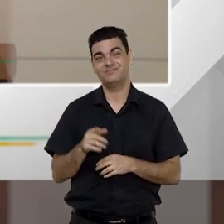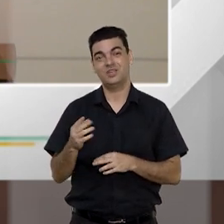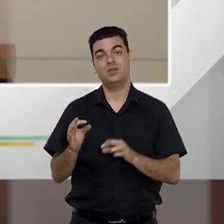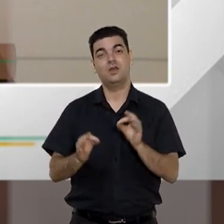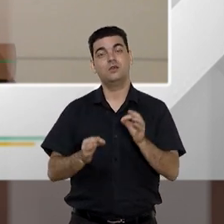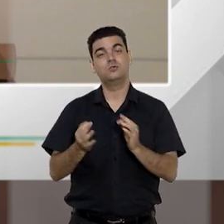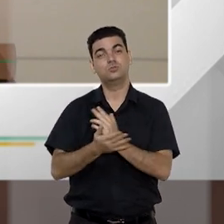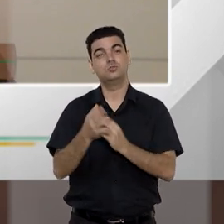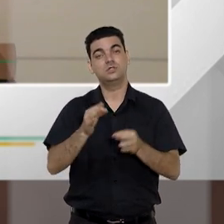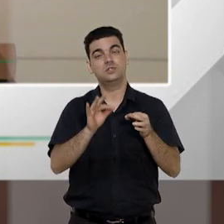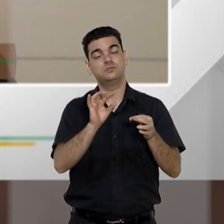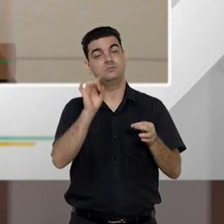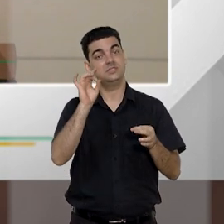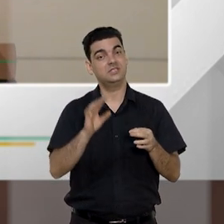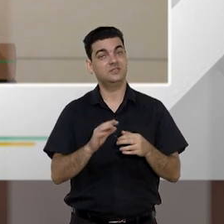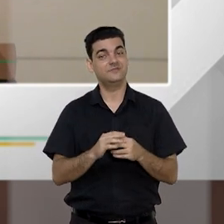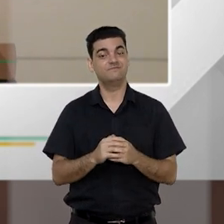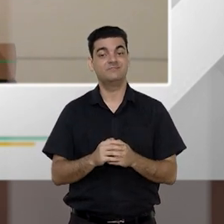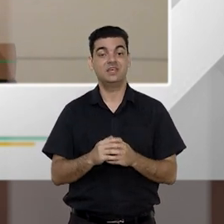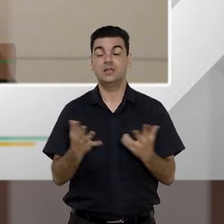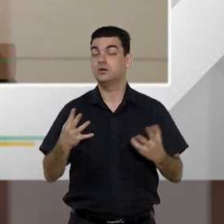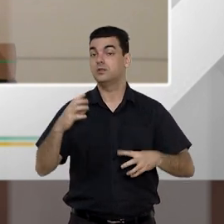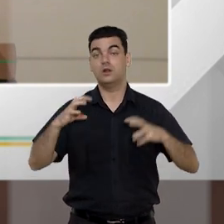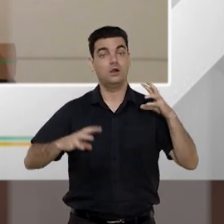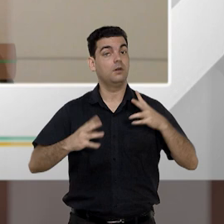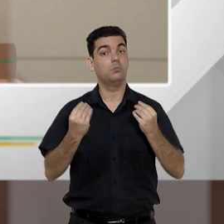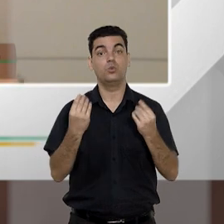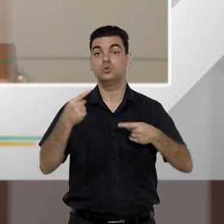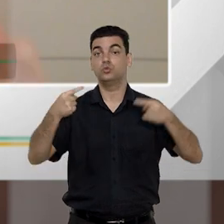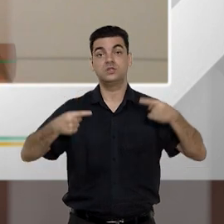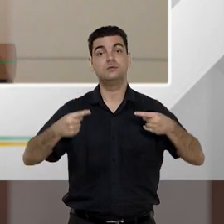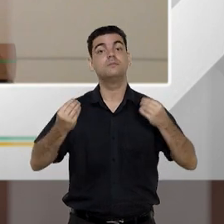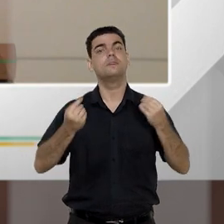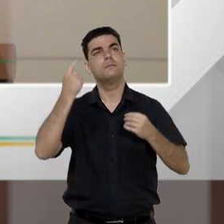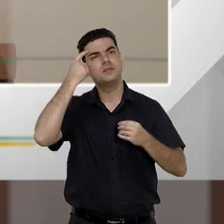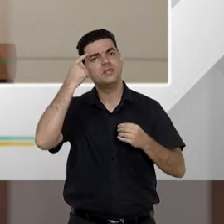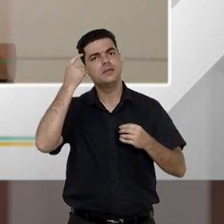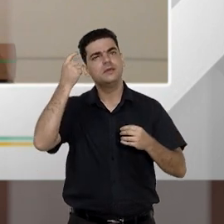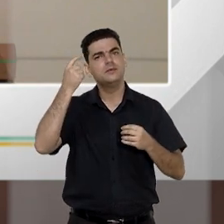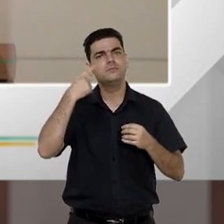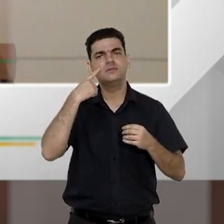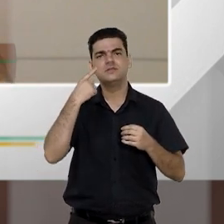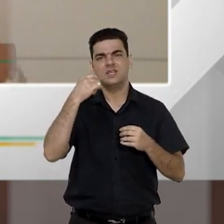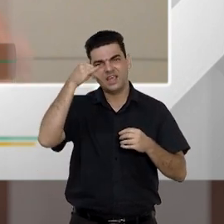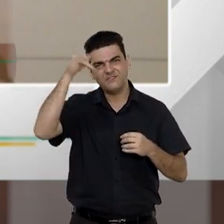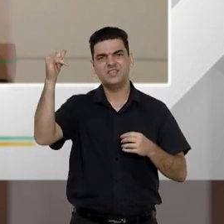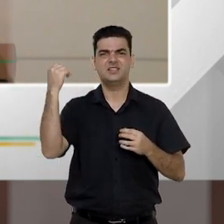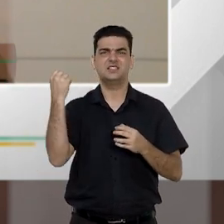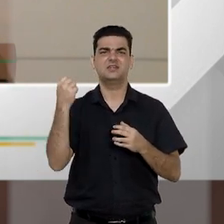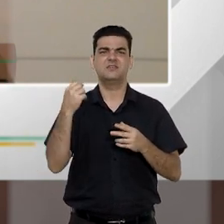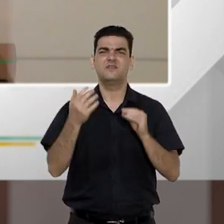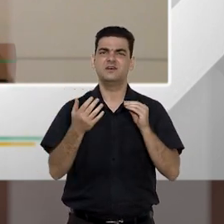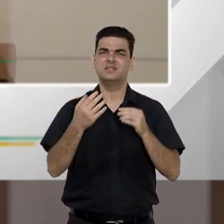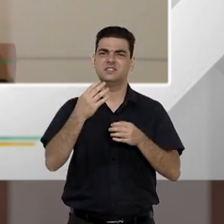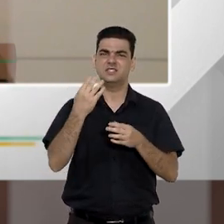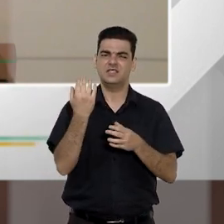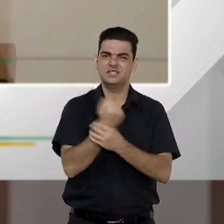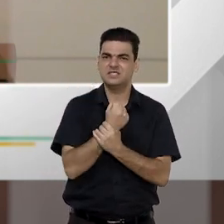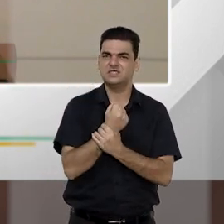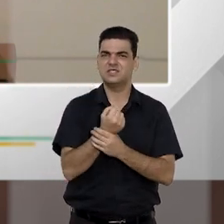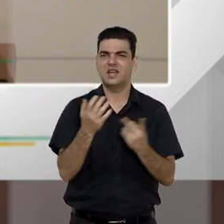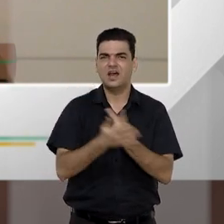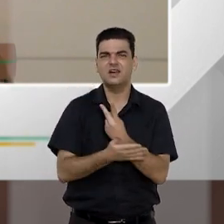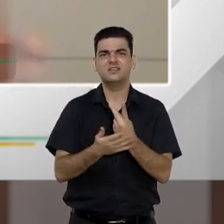aplicação subsidiária nos juizados especiais e há discussão sobre isso, formas de eliminar a insegurança jurídica